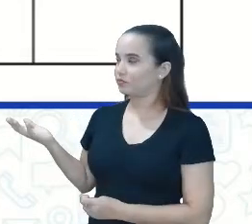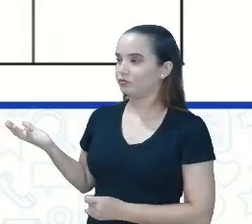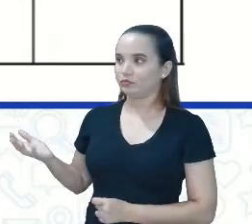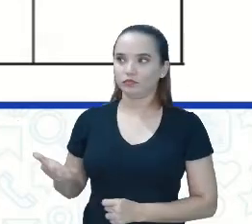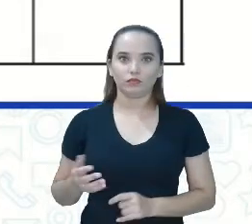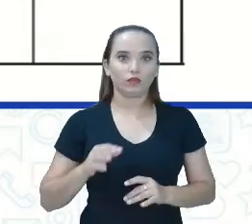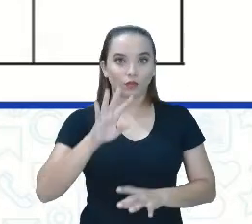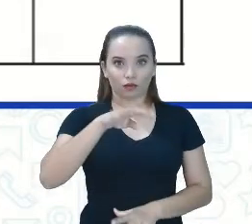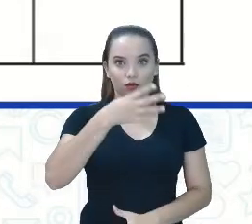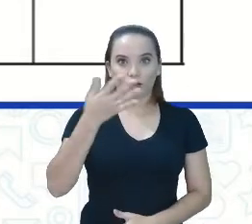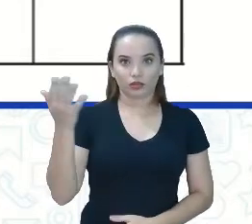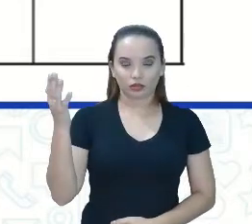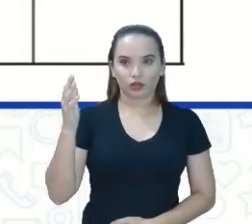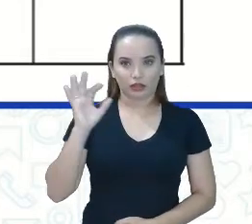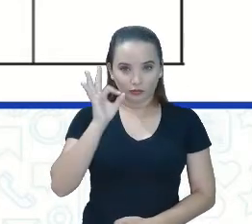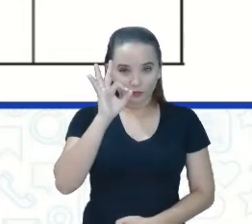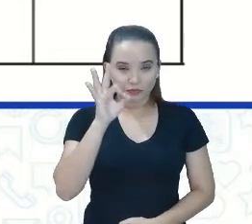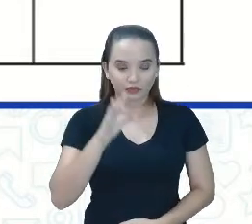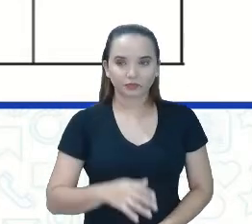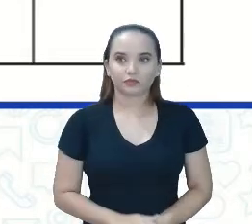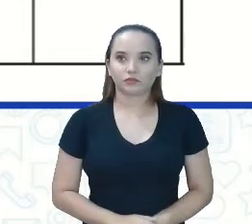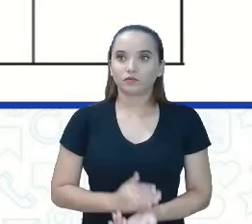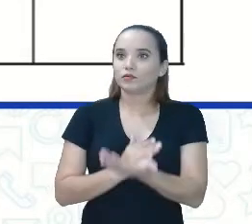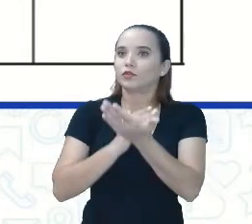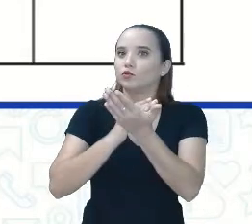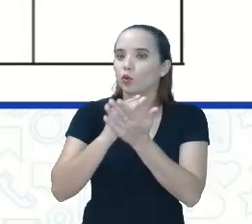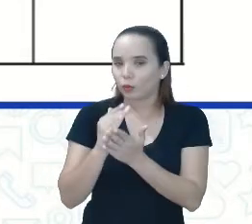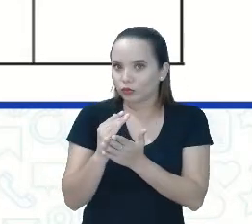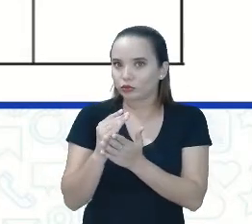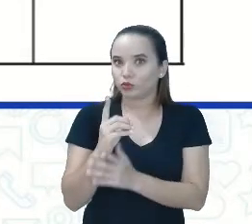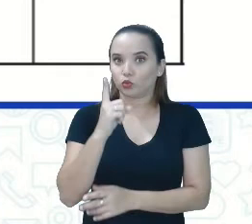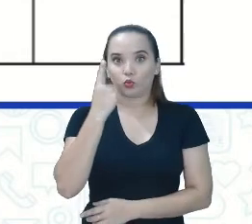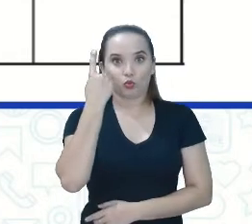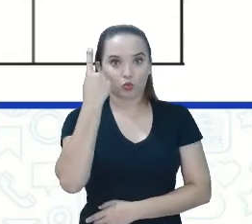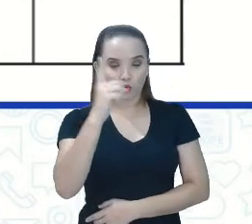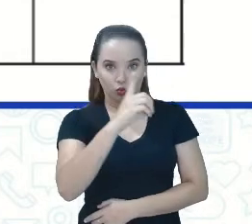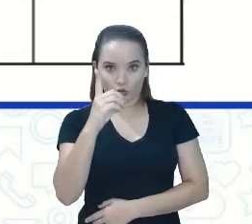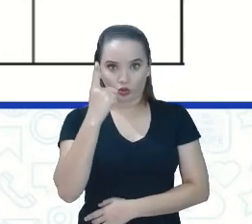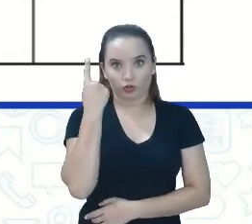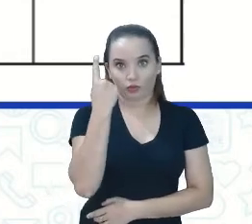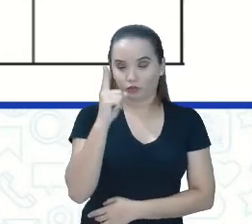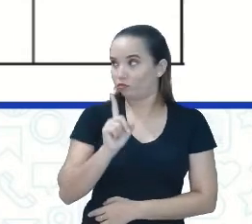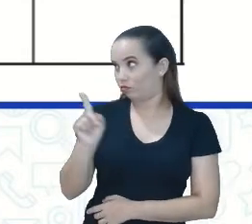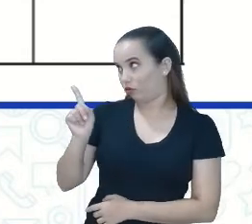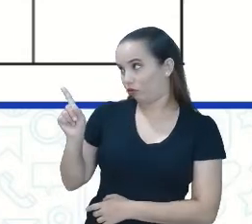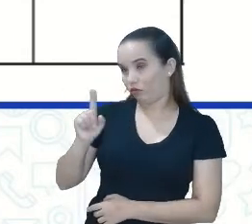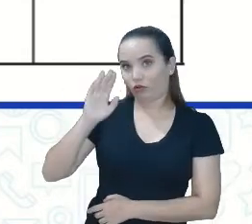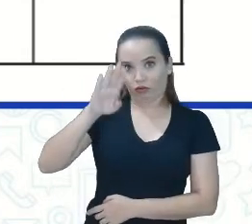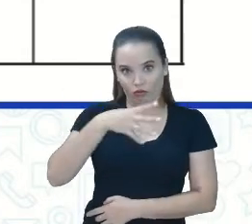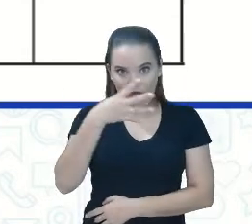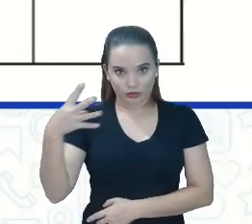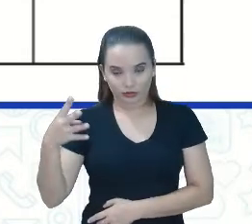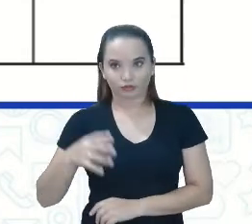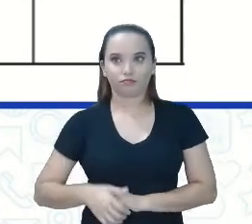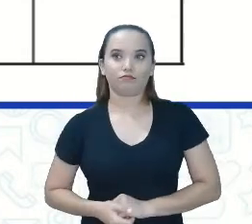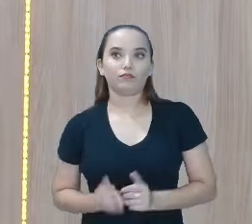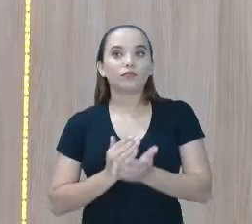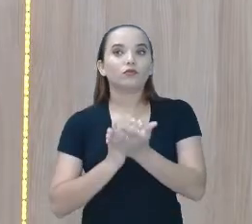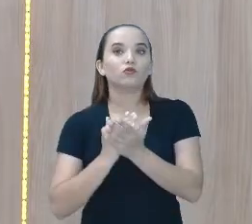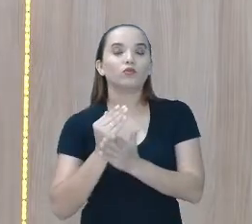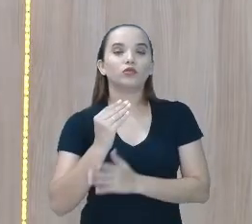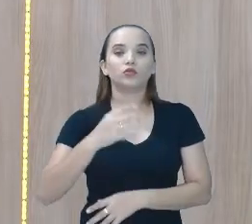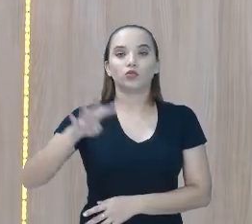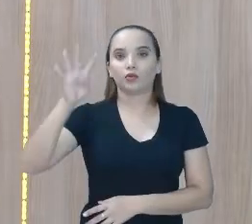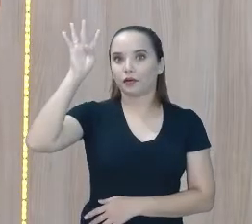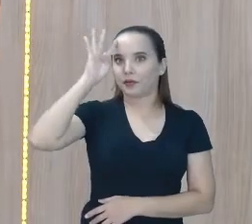calendário, tá? Começou o dia 1 do mês, né, desse calendário aí. Ele começou